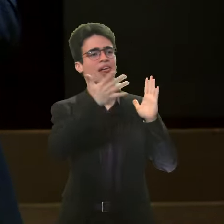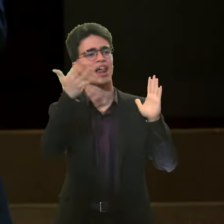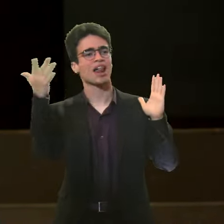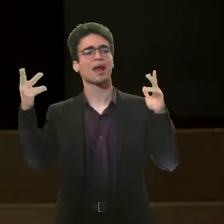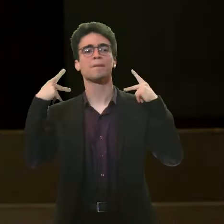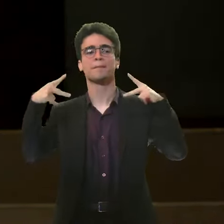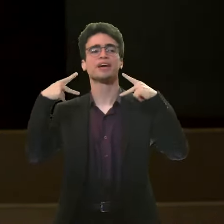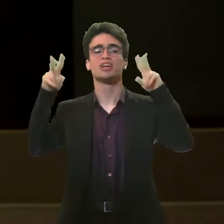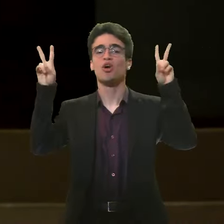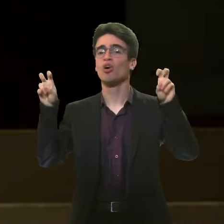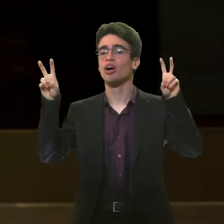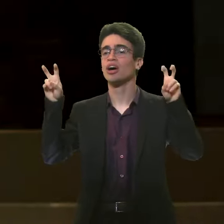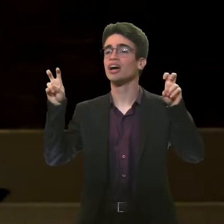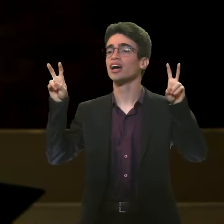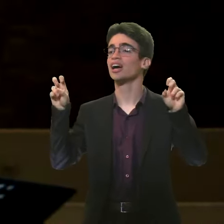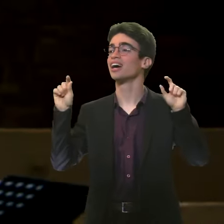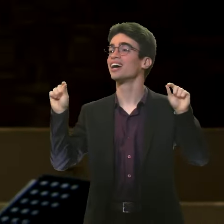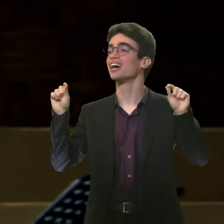mensagens chamada...